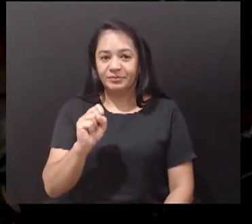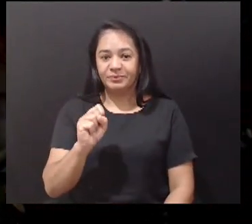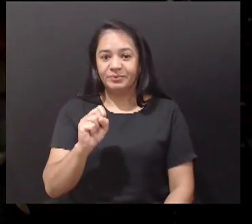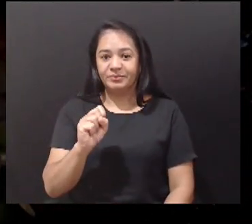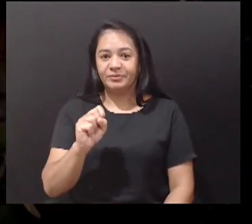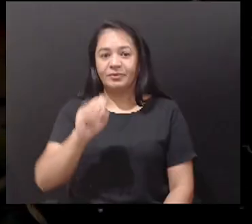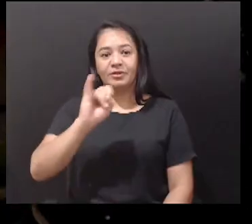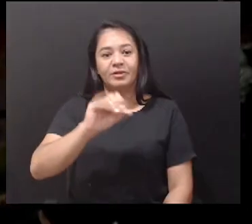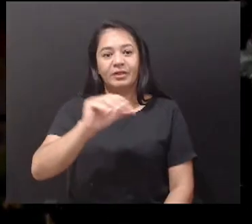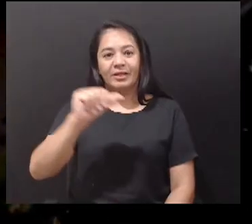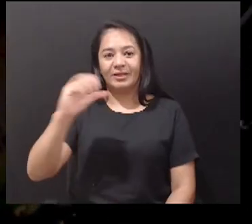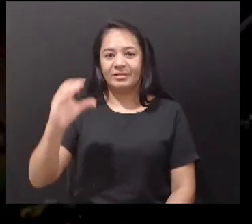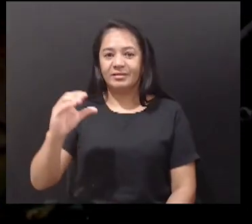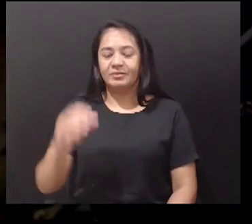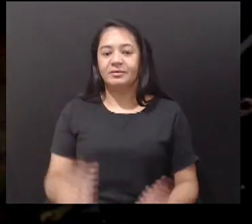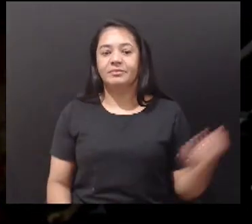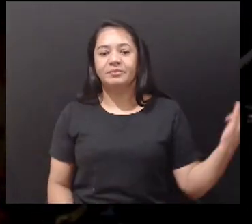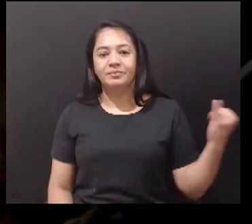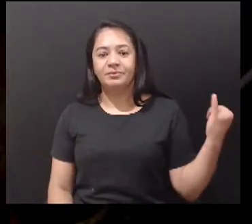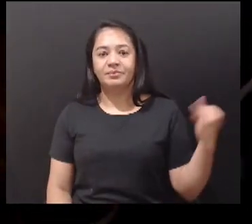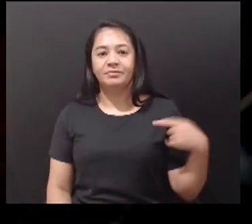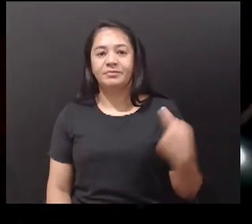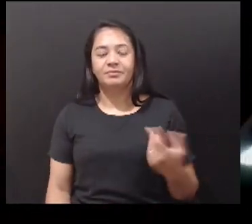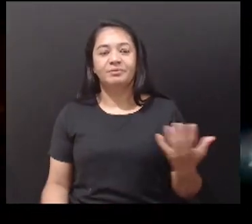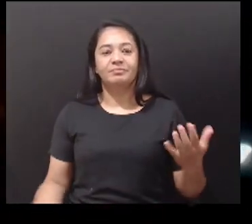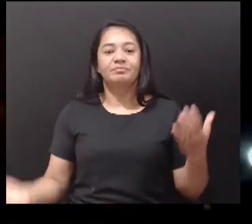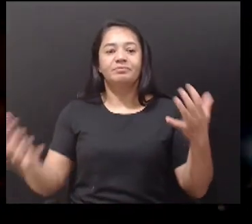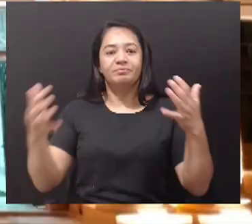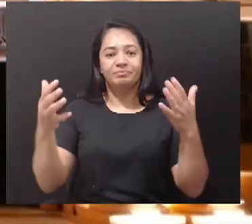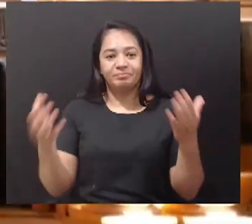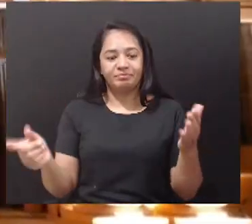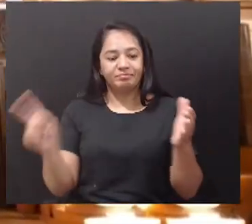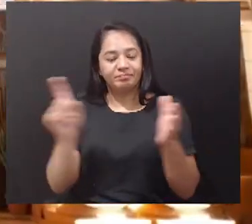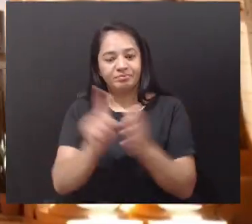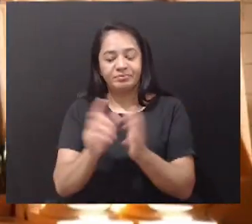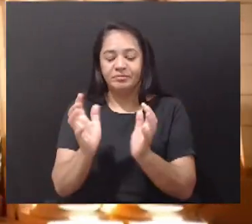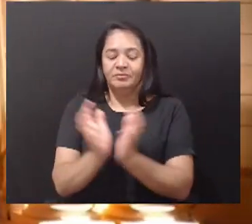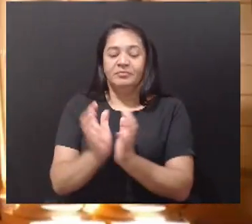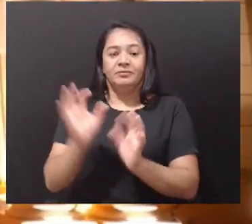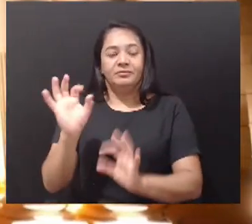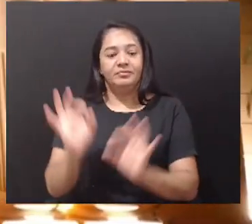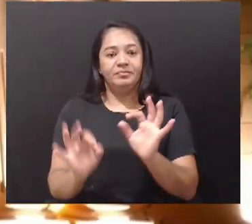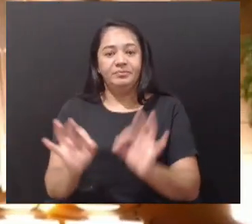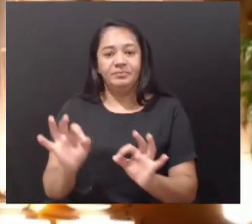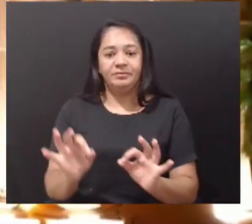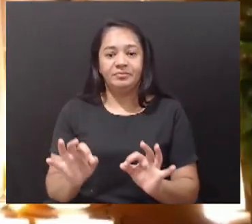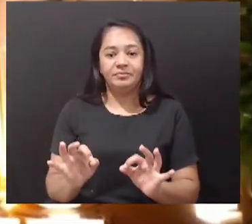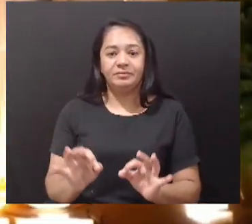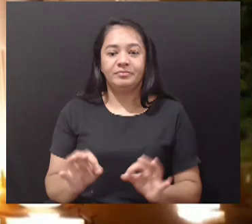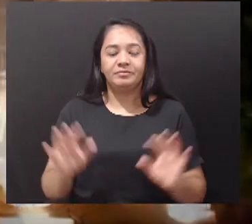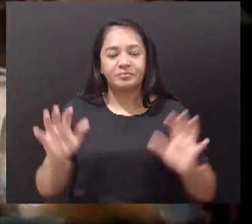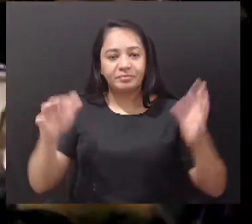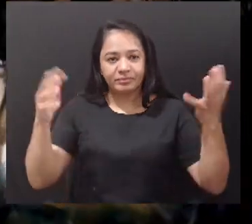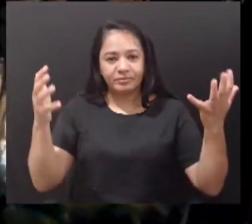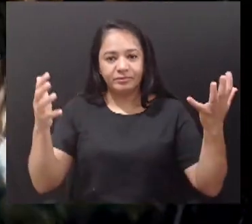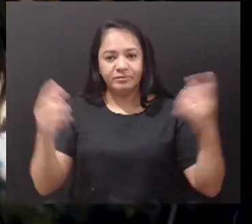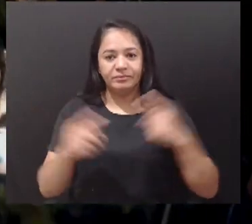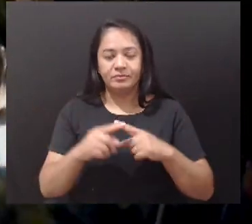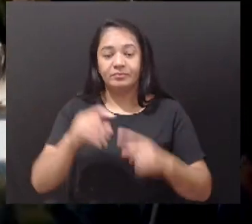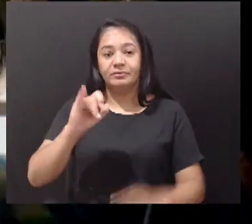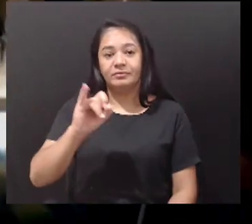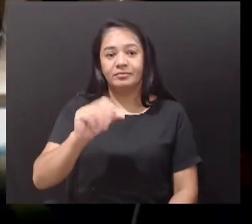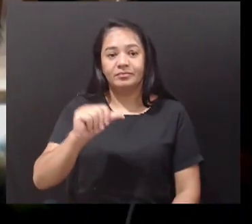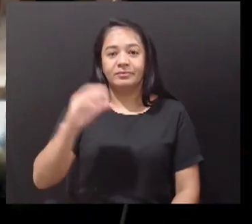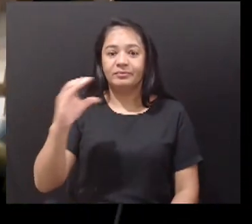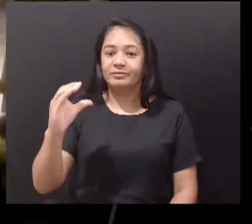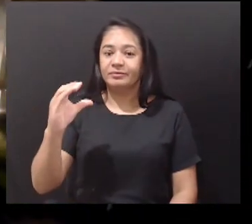bem importante que a gente inclua, né, essa comissão organizadora nessas festividades, né? Porque o IAC é o